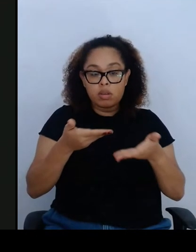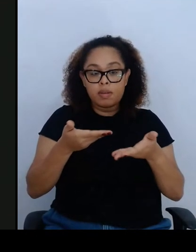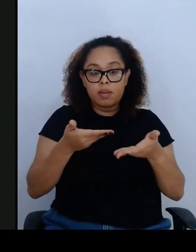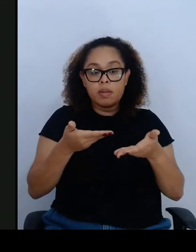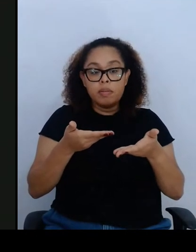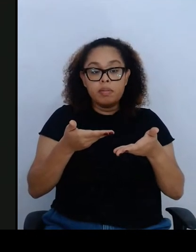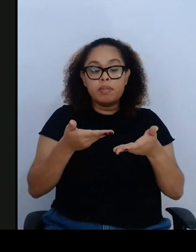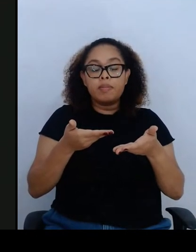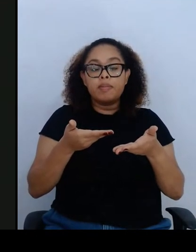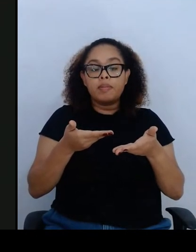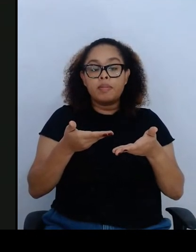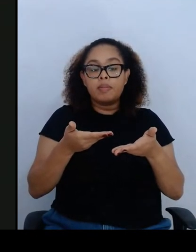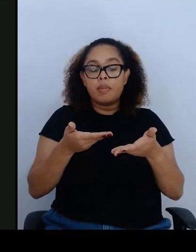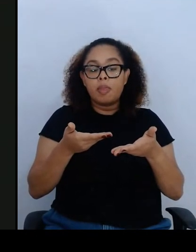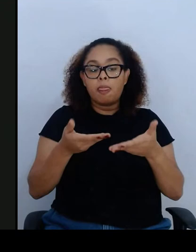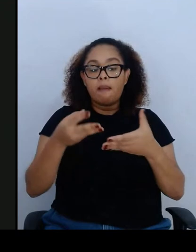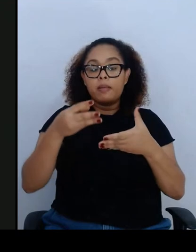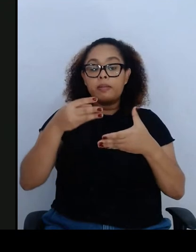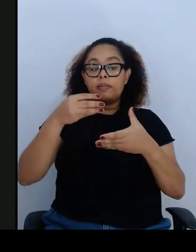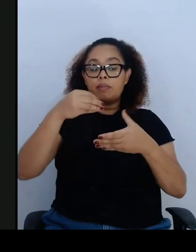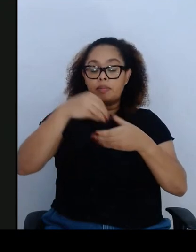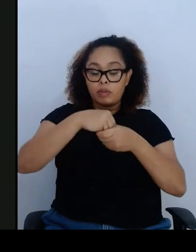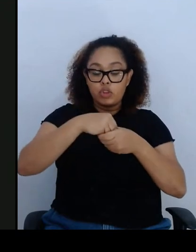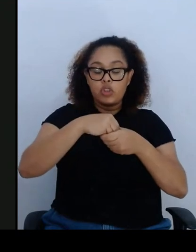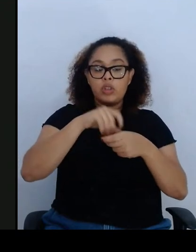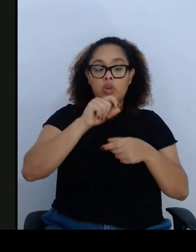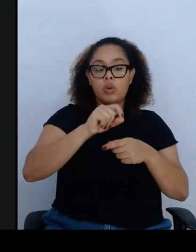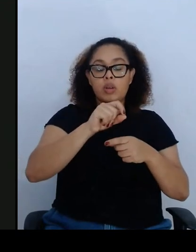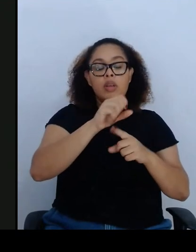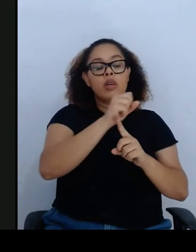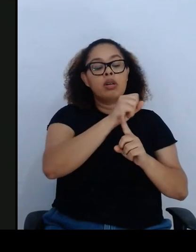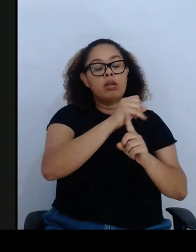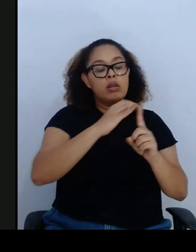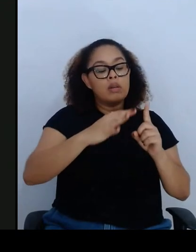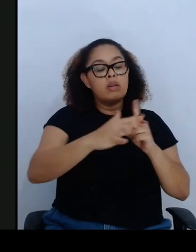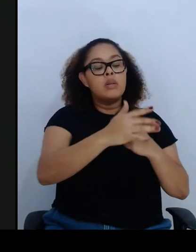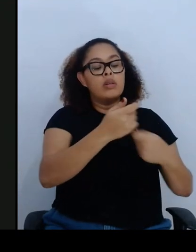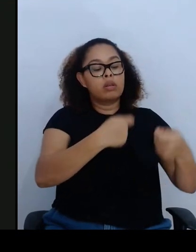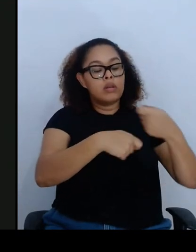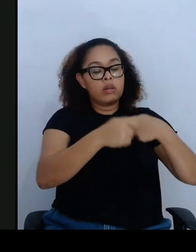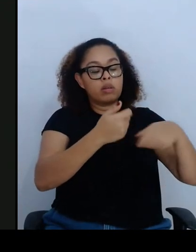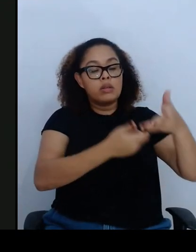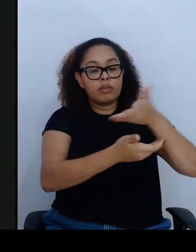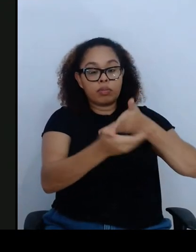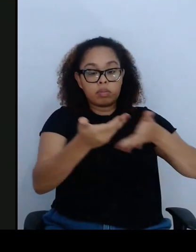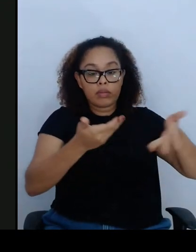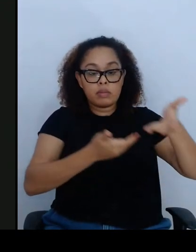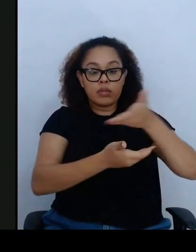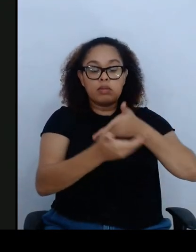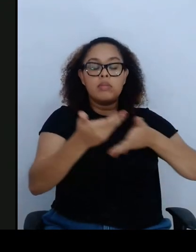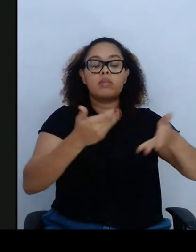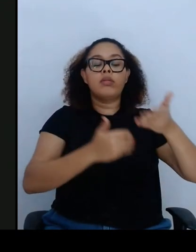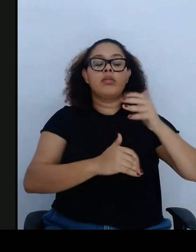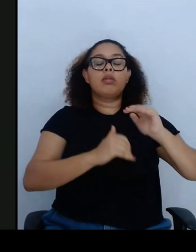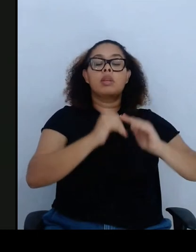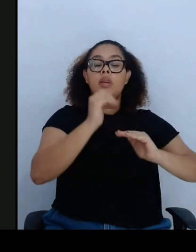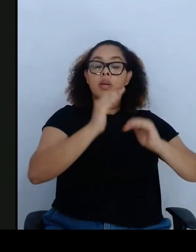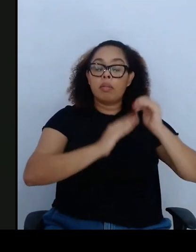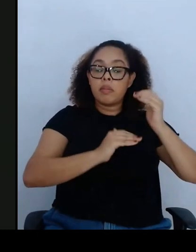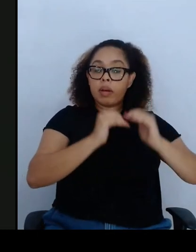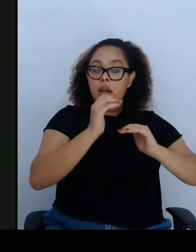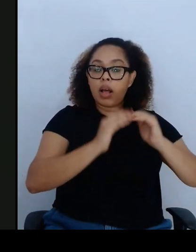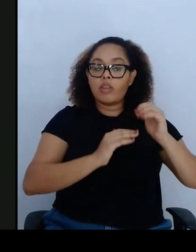entre a socialização a economia de socialização sexual então práticas Prazeres e